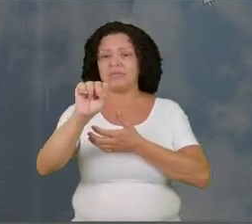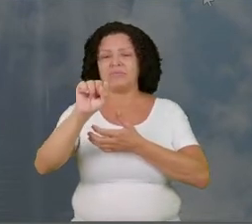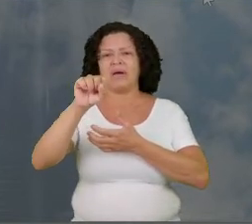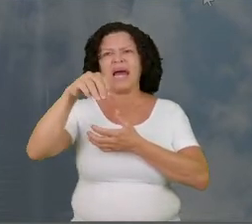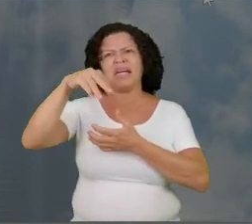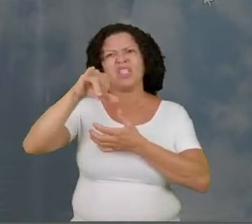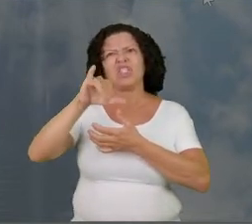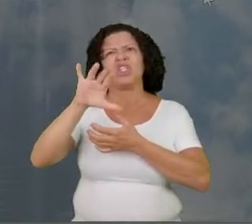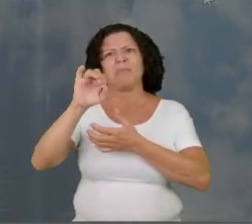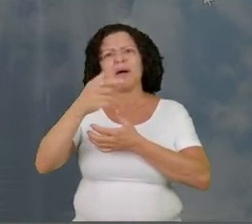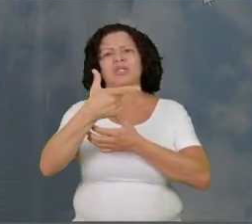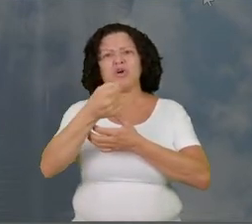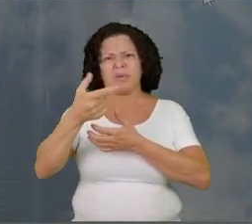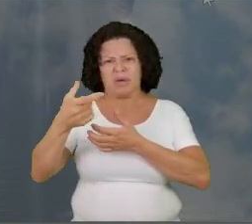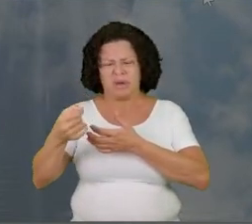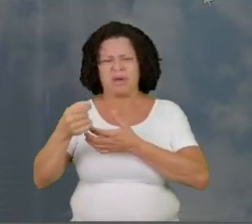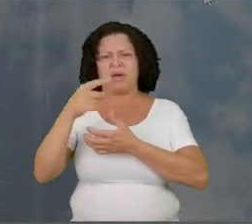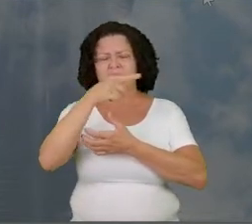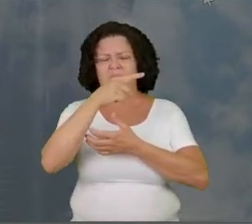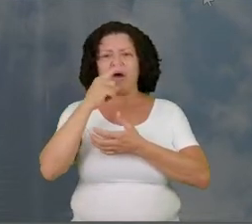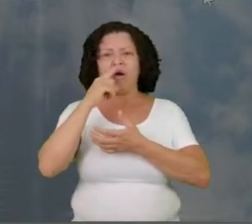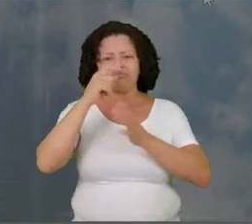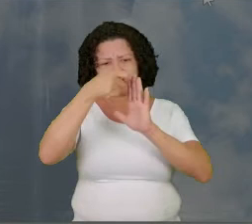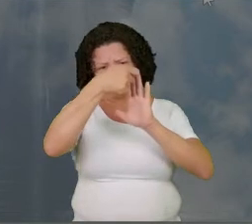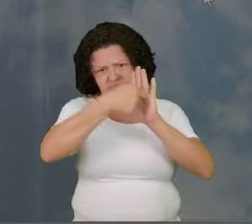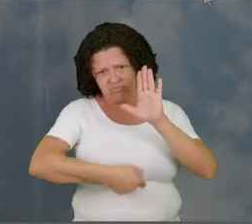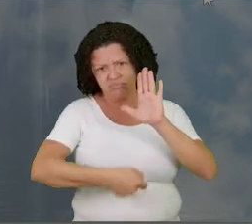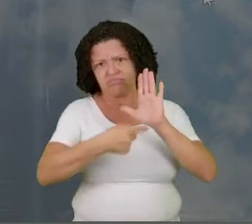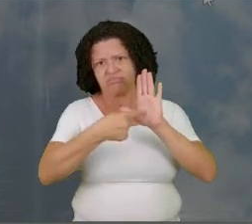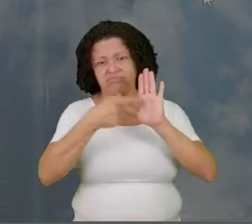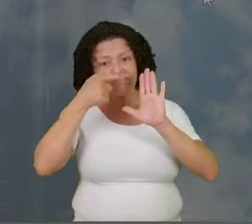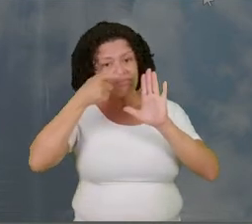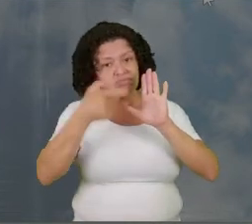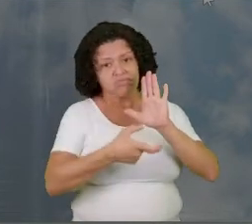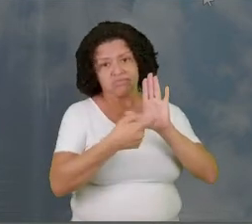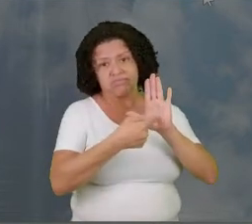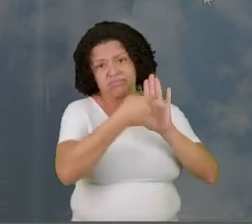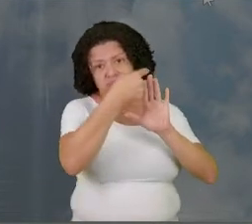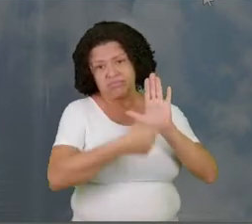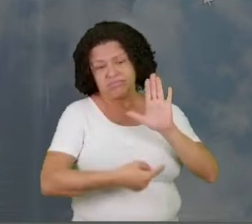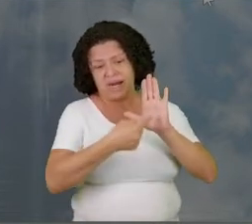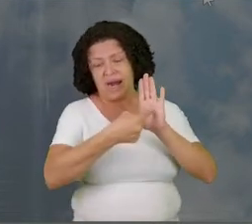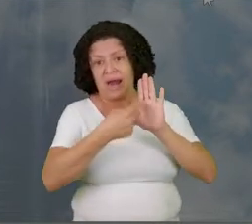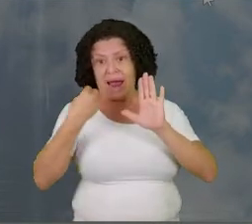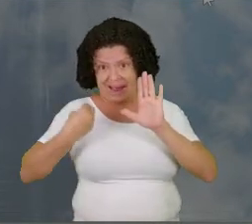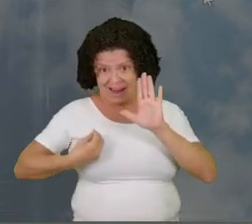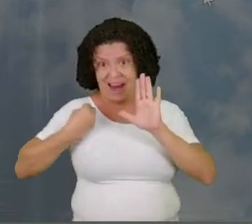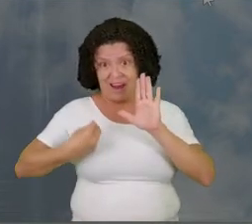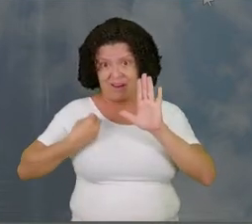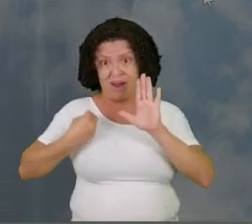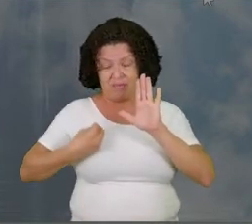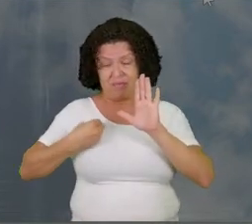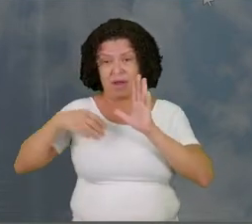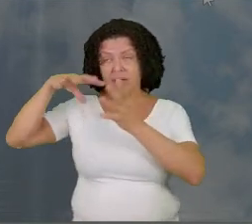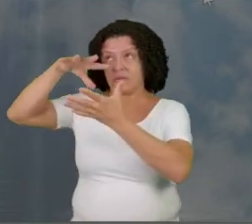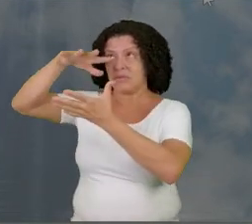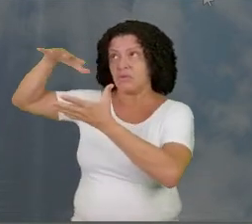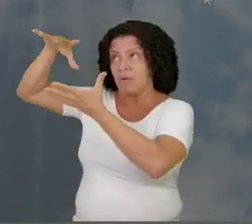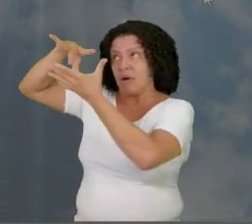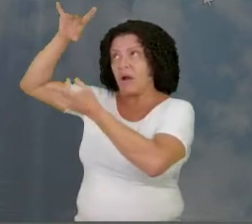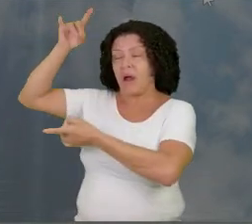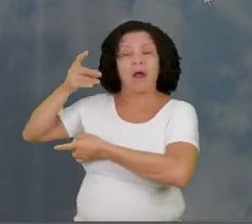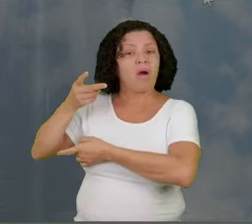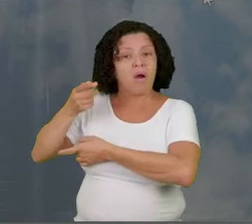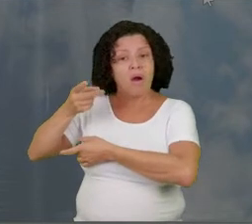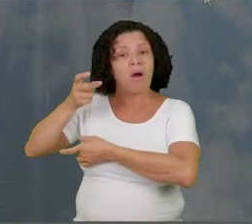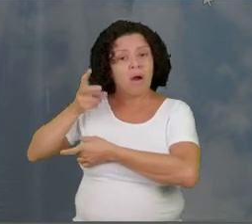foi de maio de 2020, e olha que texto interessante. A vida no mundo espiritual é contínua.